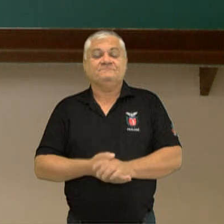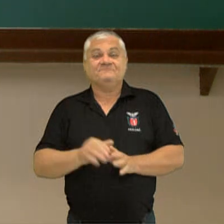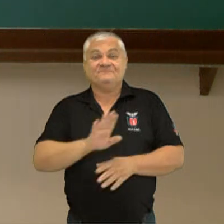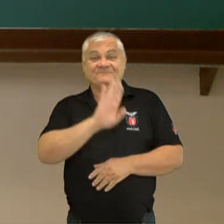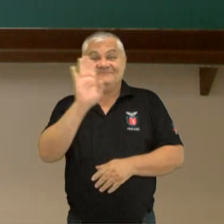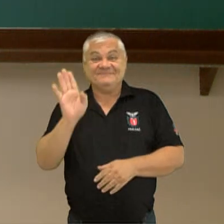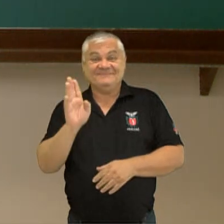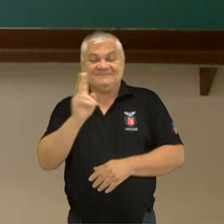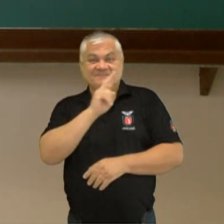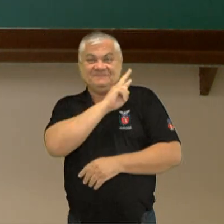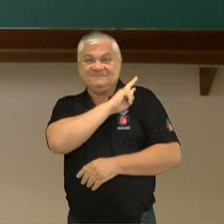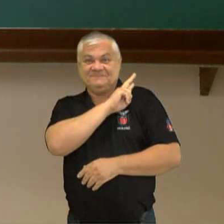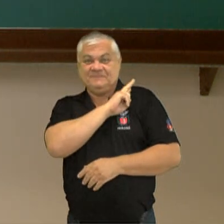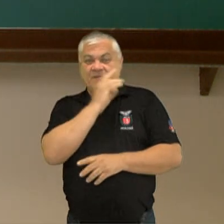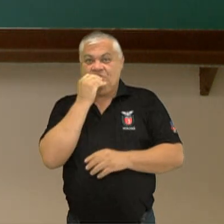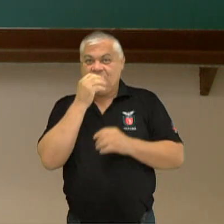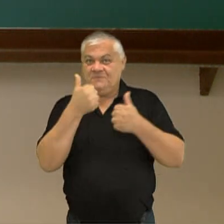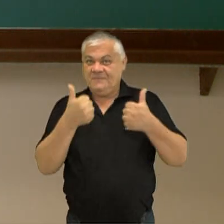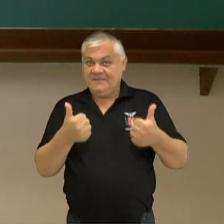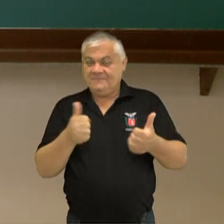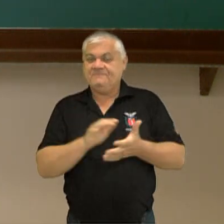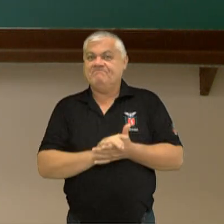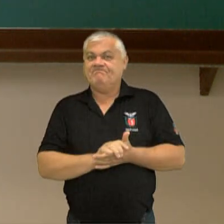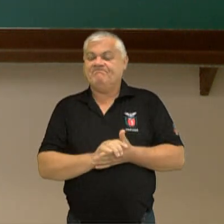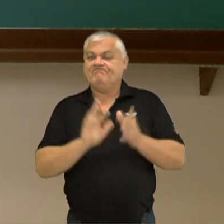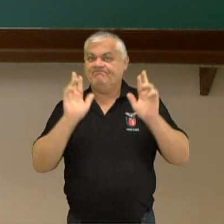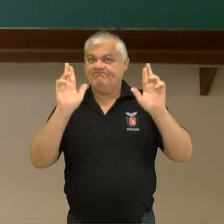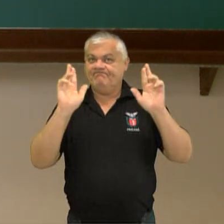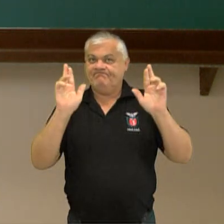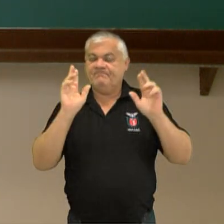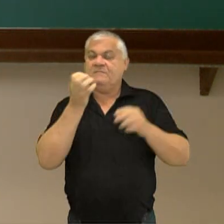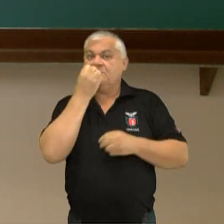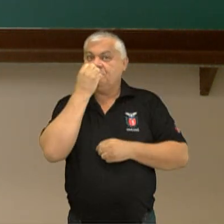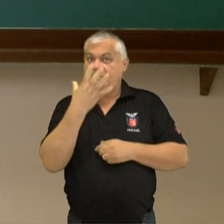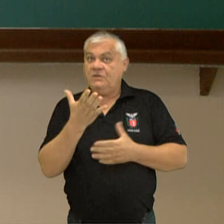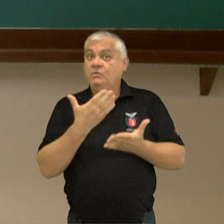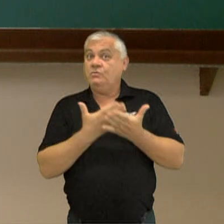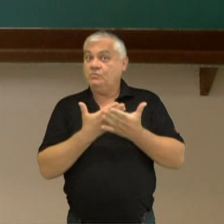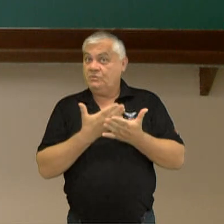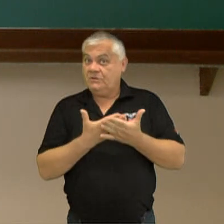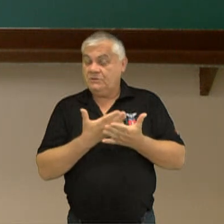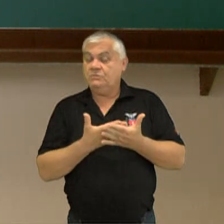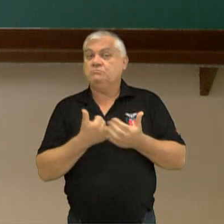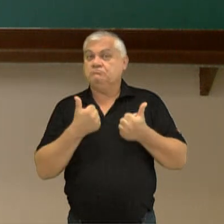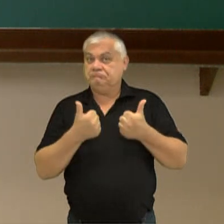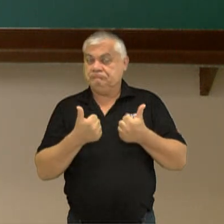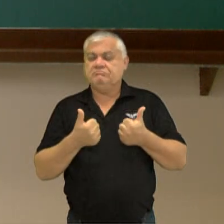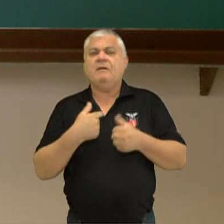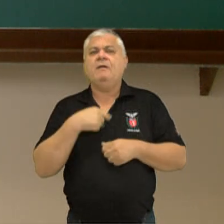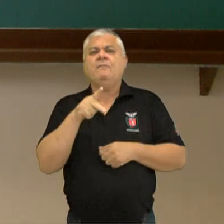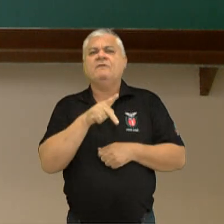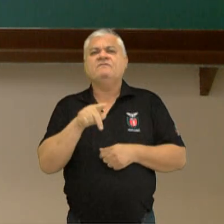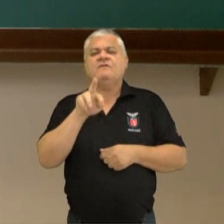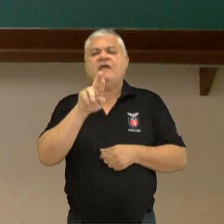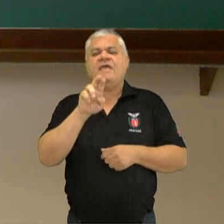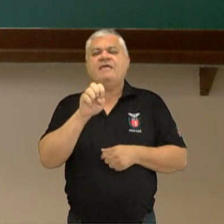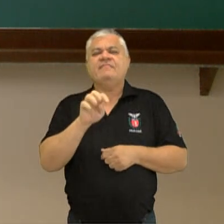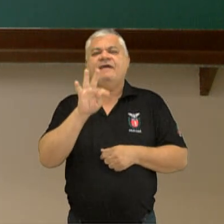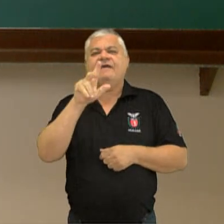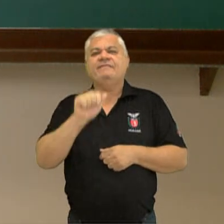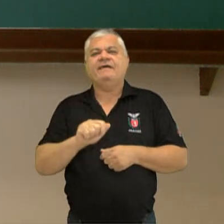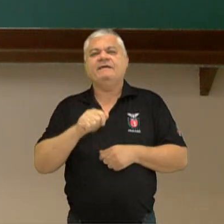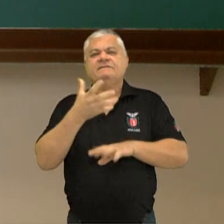Olá, pessoal da segunda série, tudo bem com vocês? Espero que estejam todos muito bem, estudando bastante. Eu sou a professora Renata, da disciplina